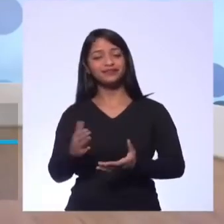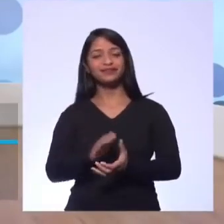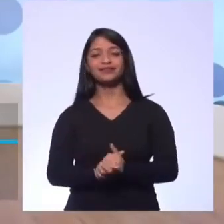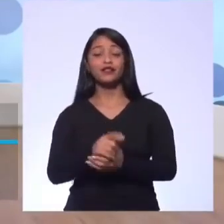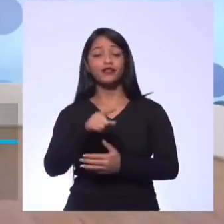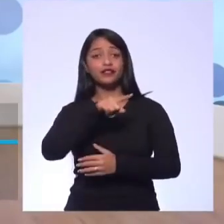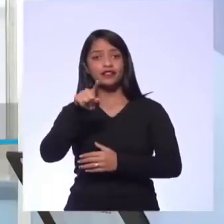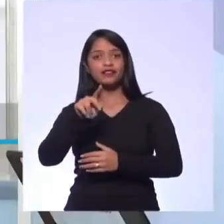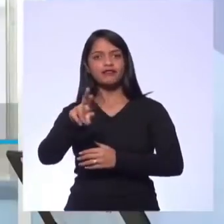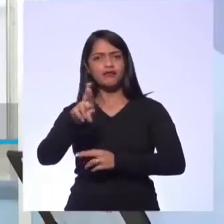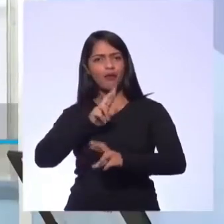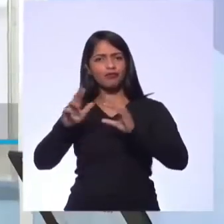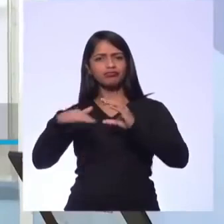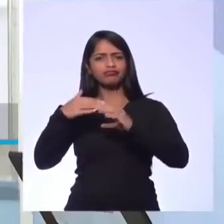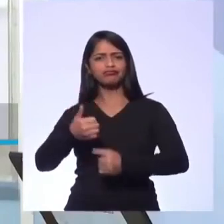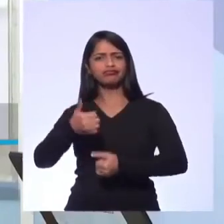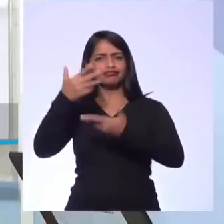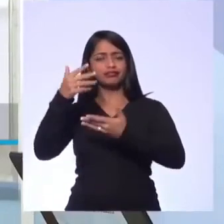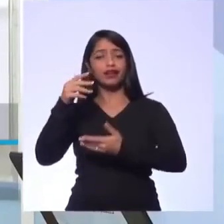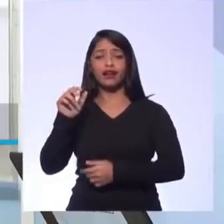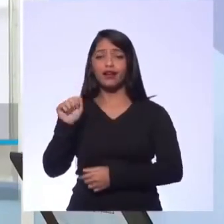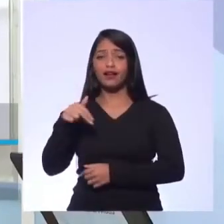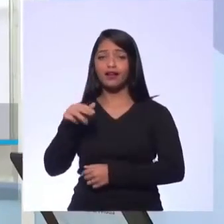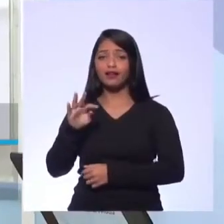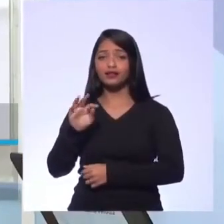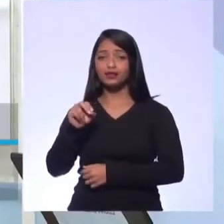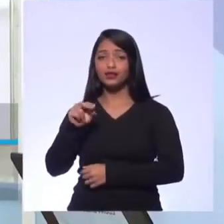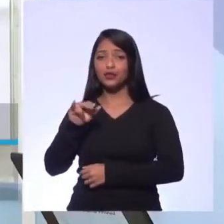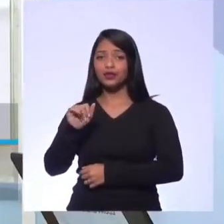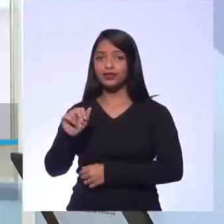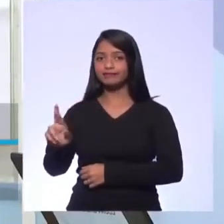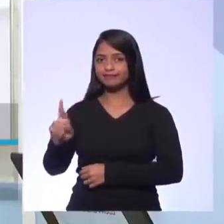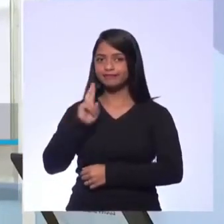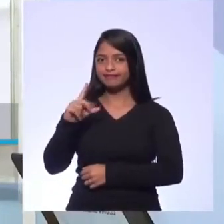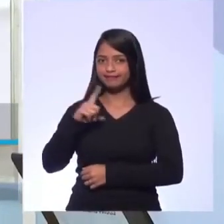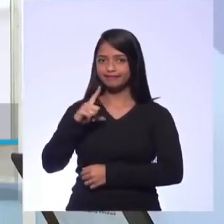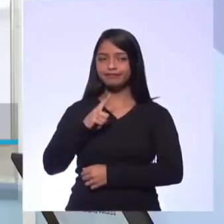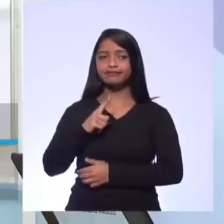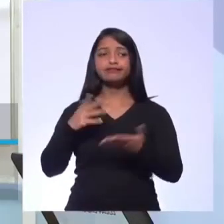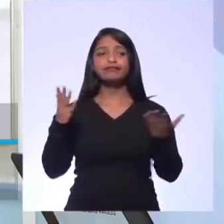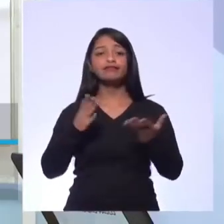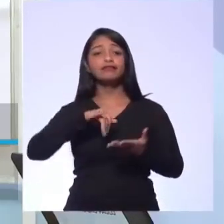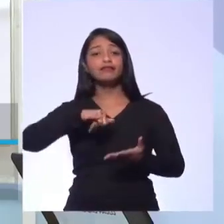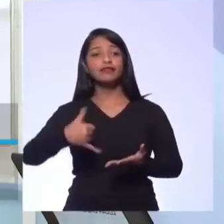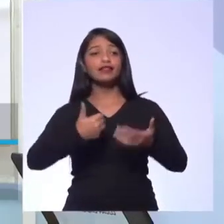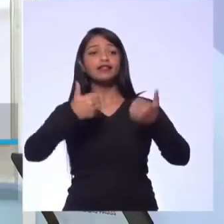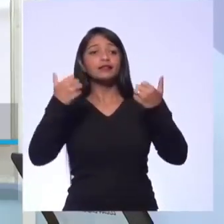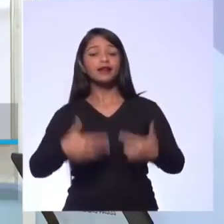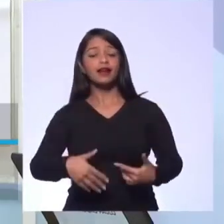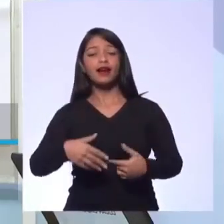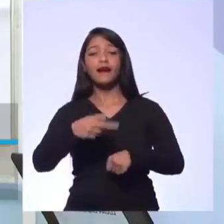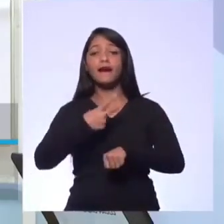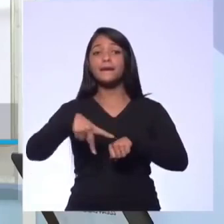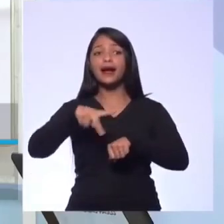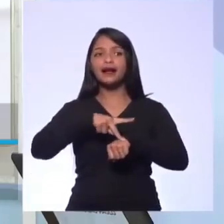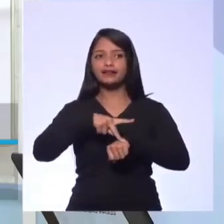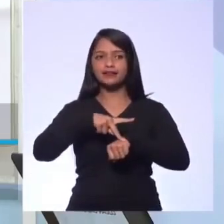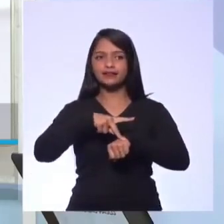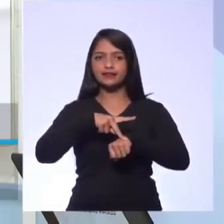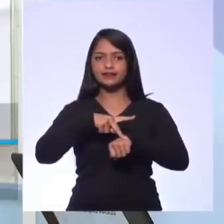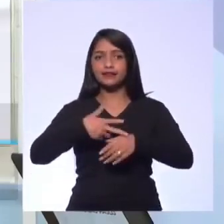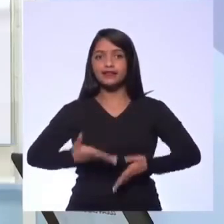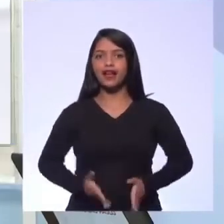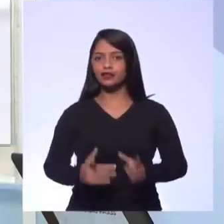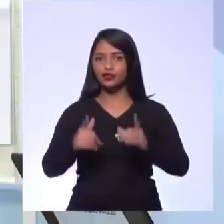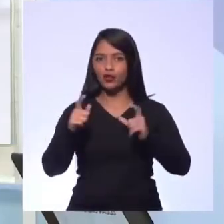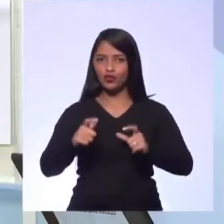foram respondendo, e aí a gente vai aproveitar para falar sobre nacionalidades. Como é que a gente faz nacionalidades em inglês? Olha só, vocês colocaram